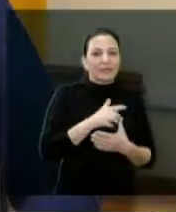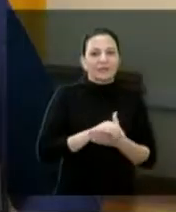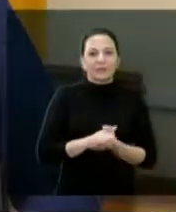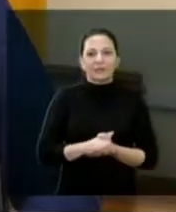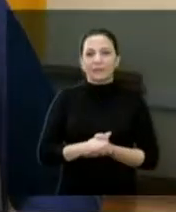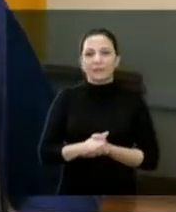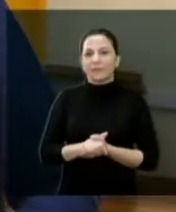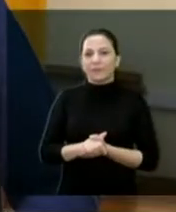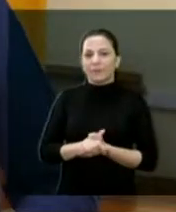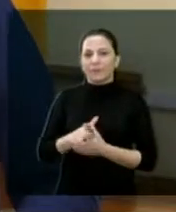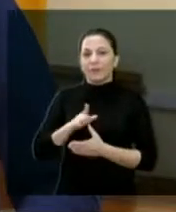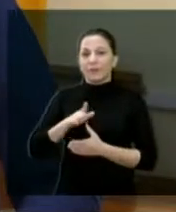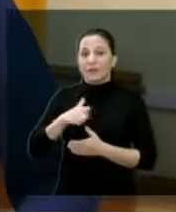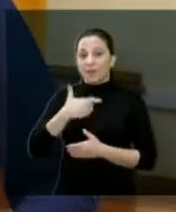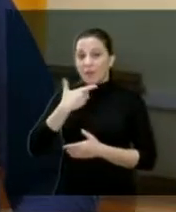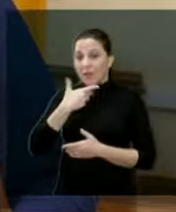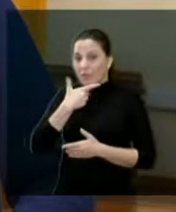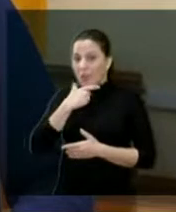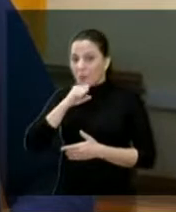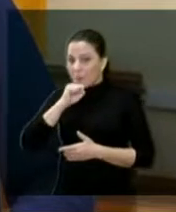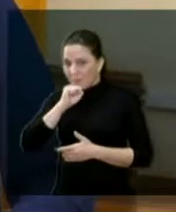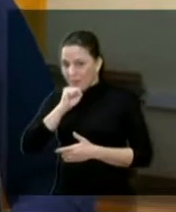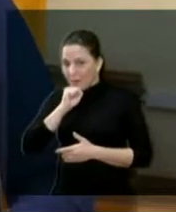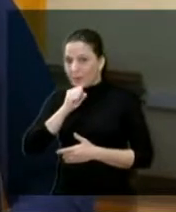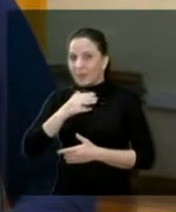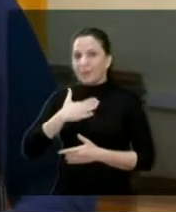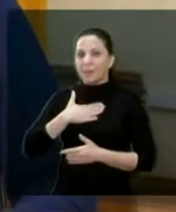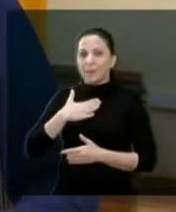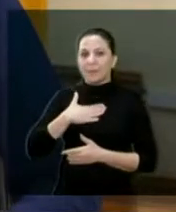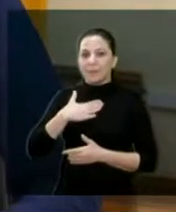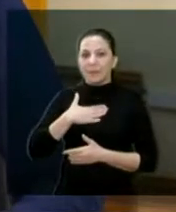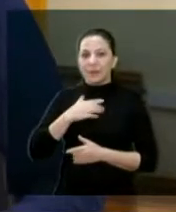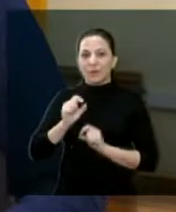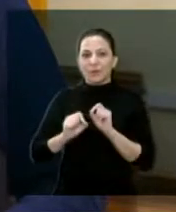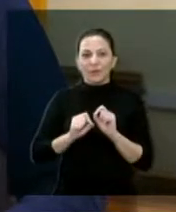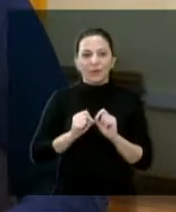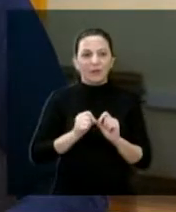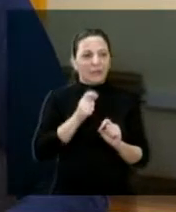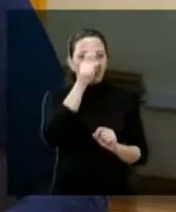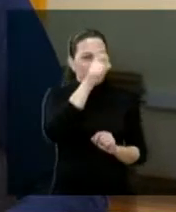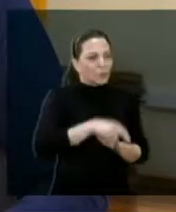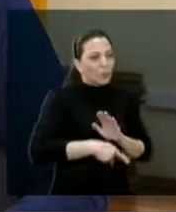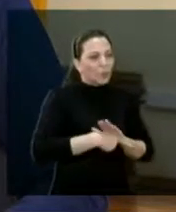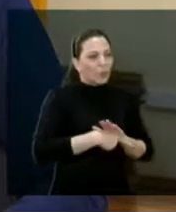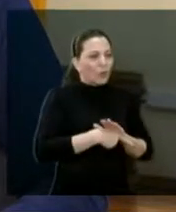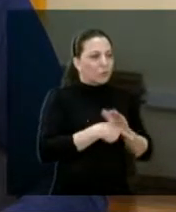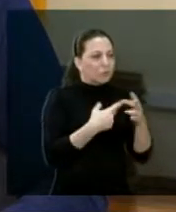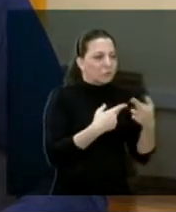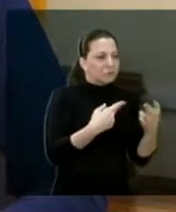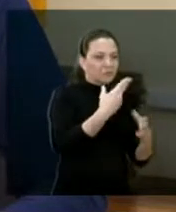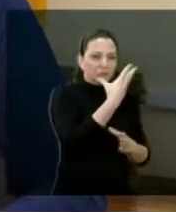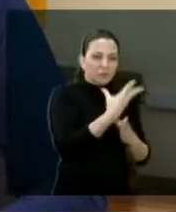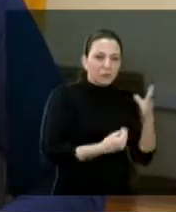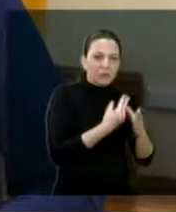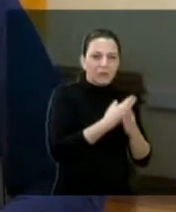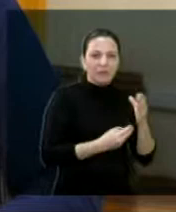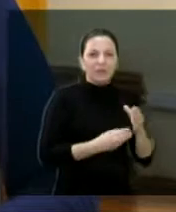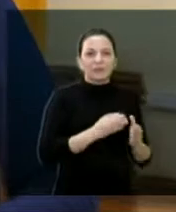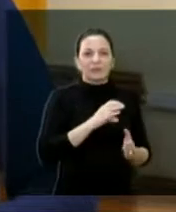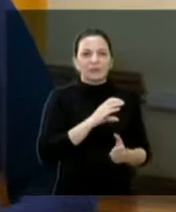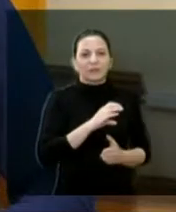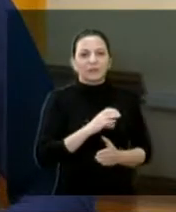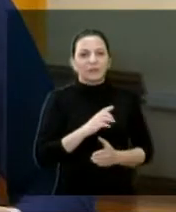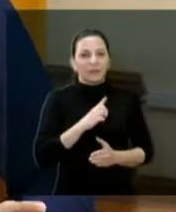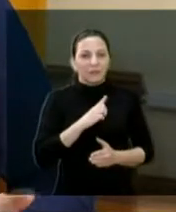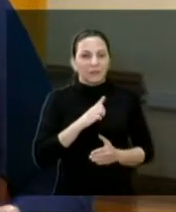Isso vem também um pouco do meu pai. Eu me lembro de um outro personagem seu, Chico Roia. Tem o Chico Roia e tem